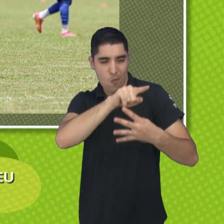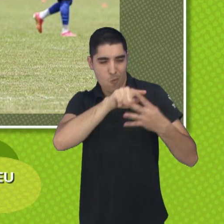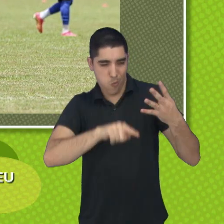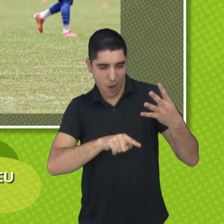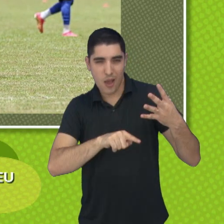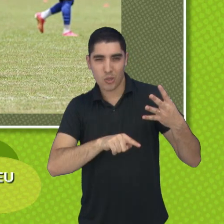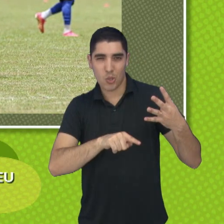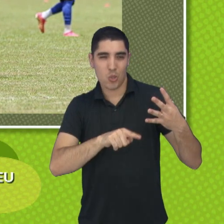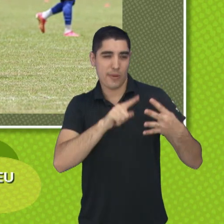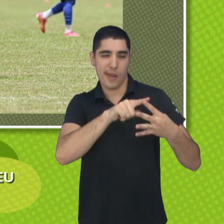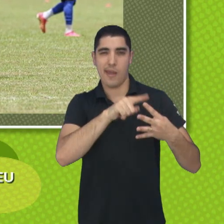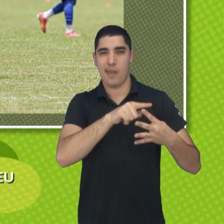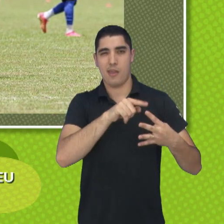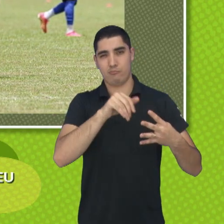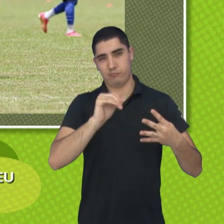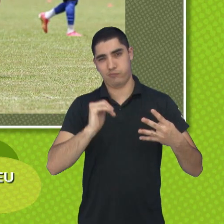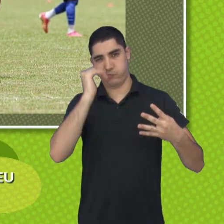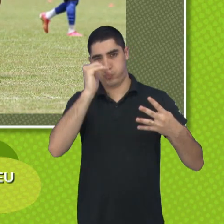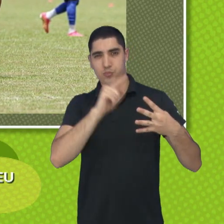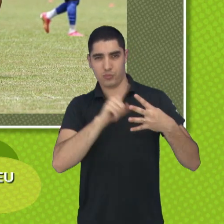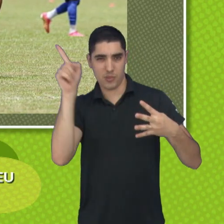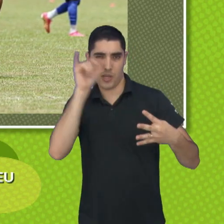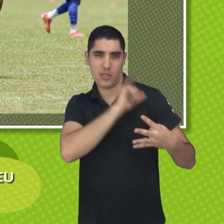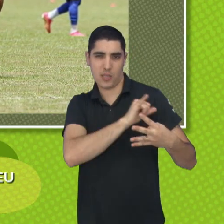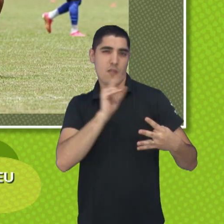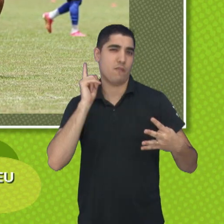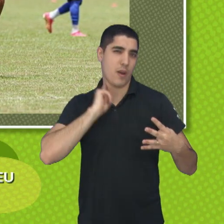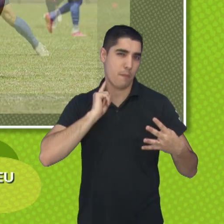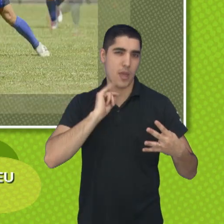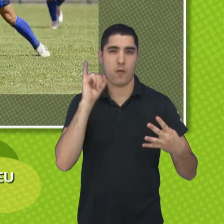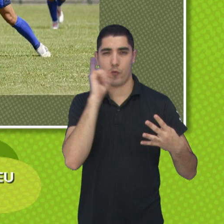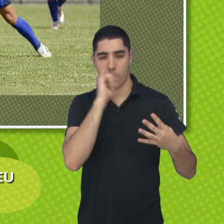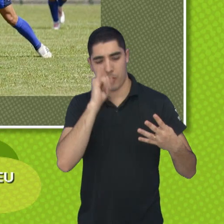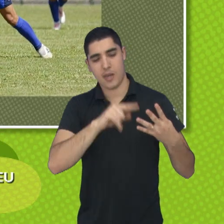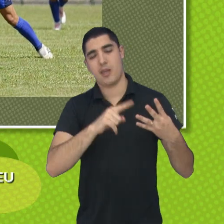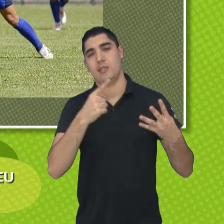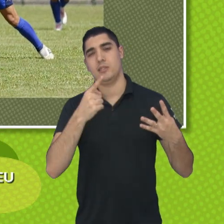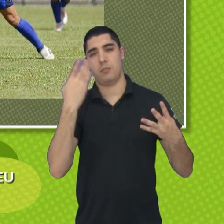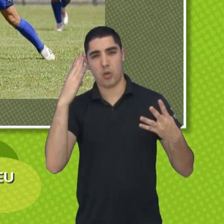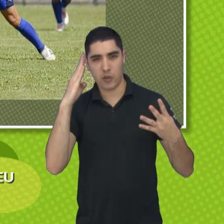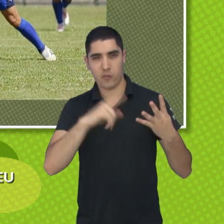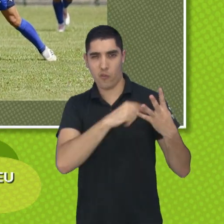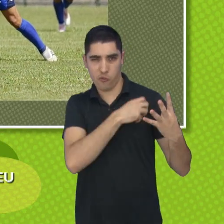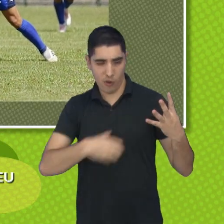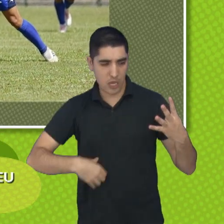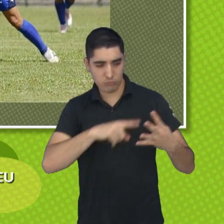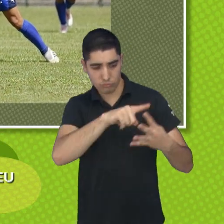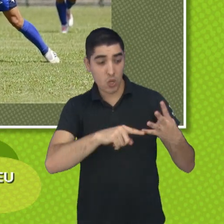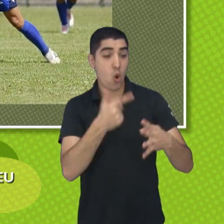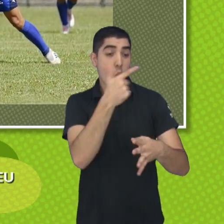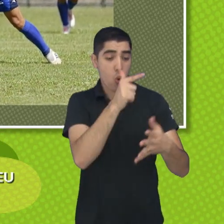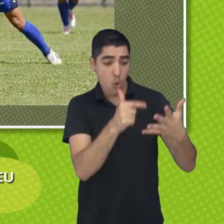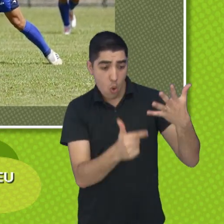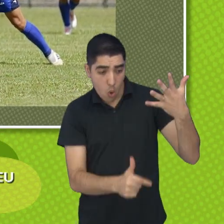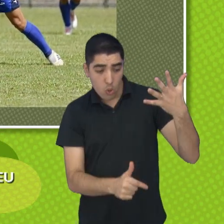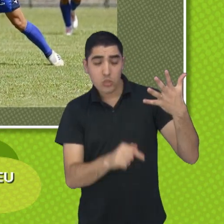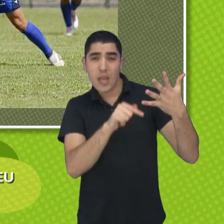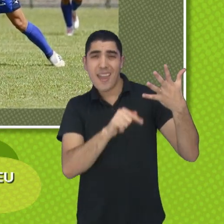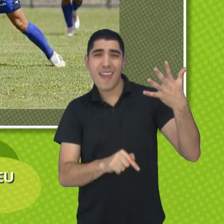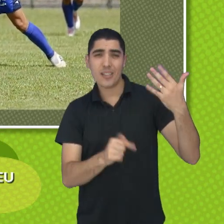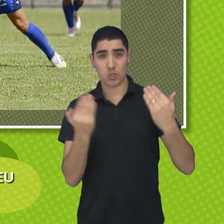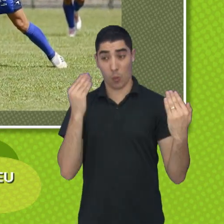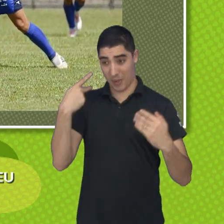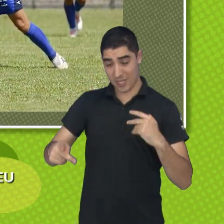resto, os outros times, né, os times medianos, eles medem força mais ou menos com a Série A2 do Campeonato